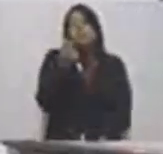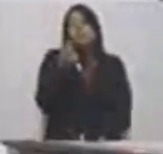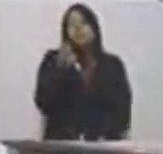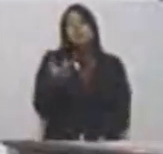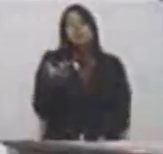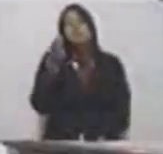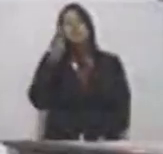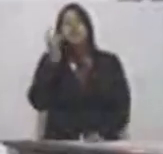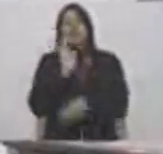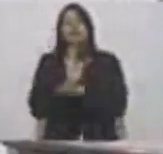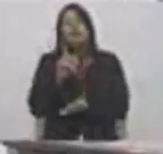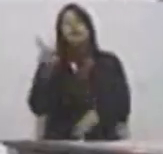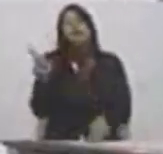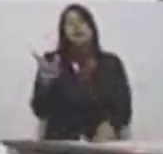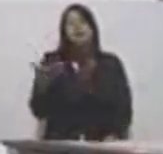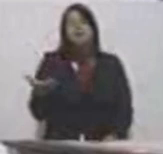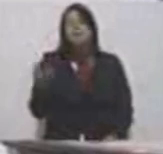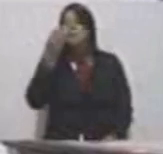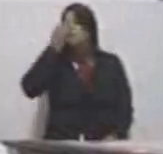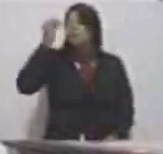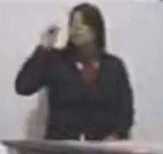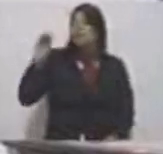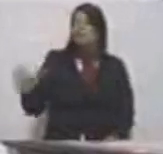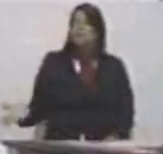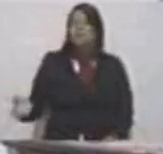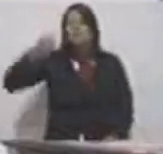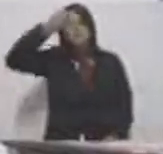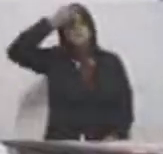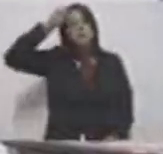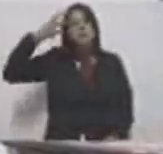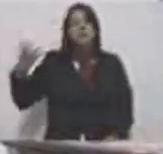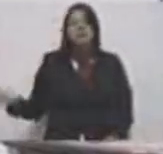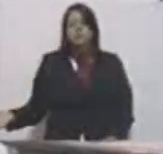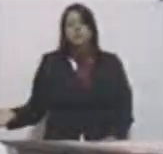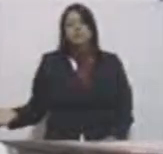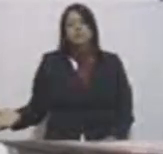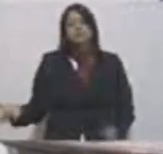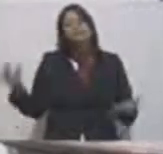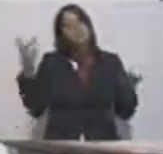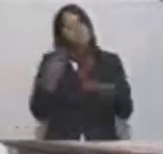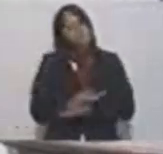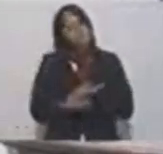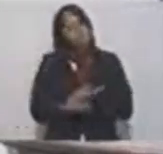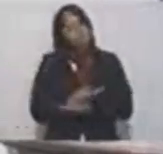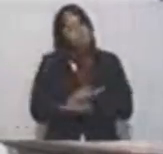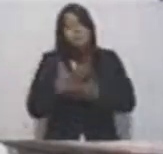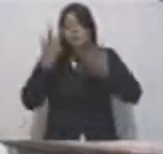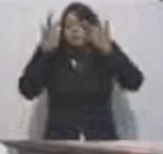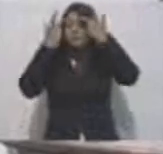por falta de atenção da prefeitura com a corporação. Coisa